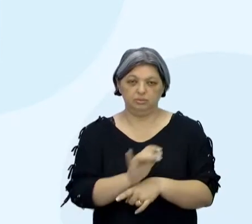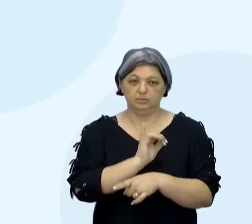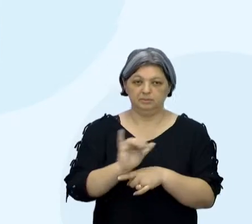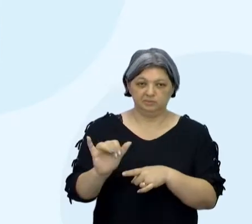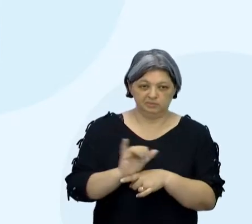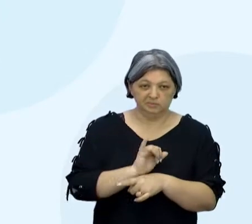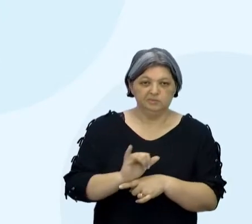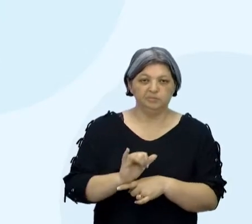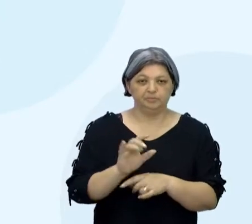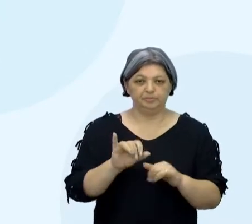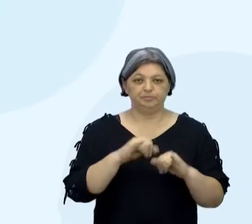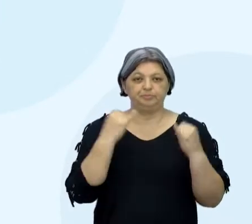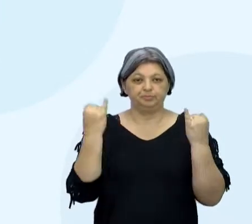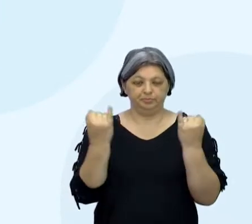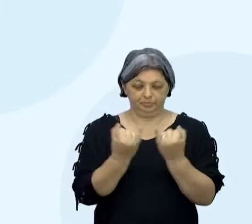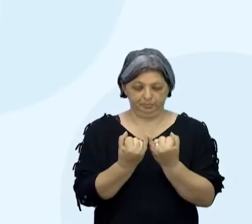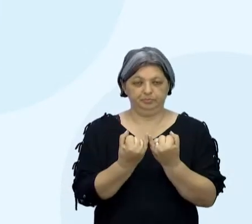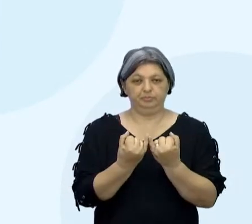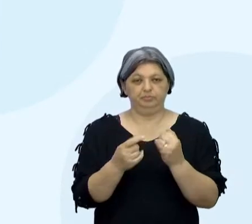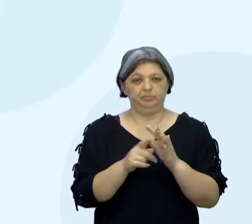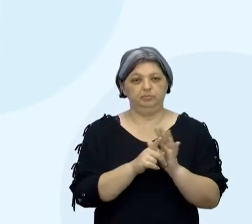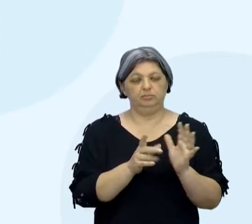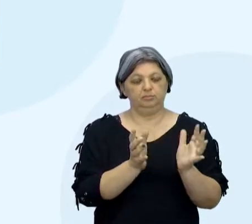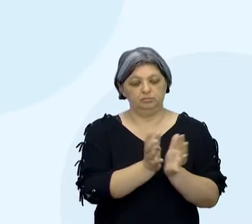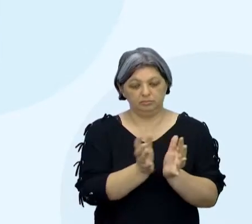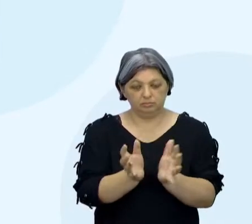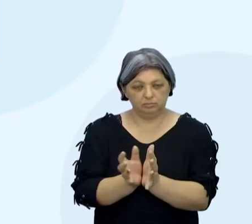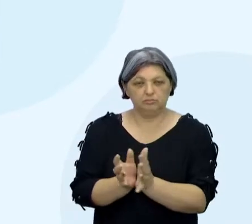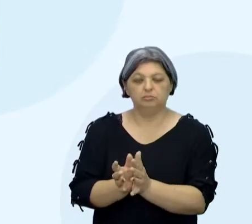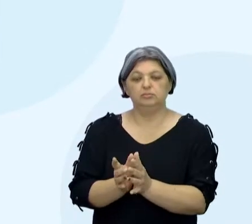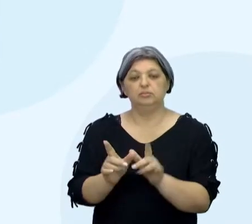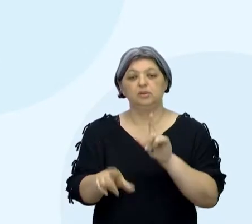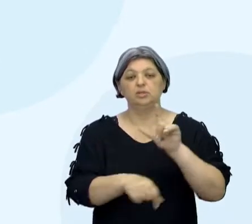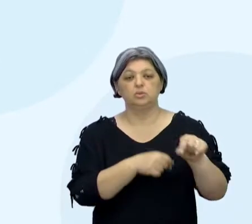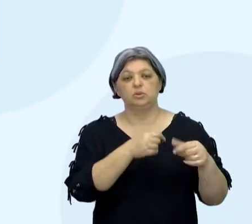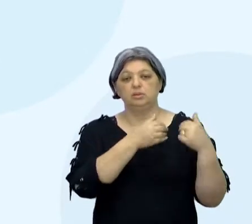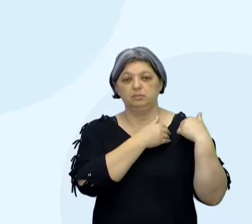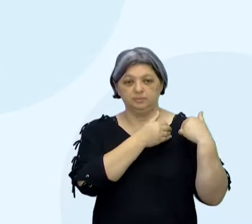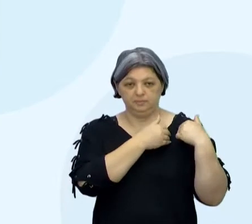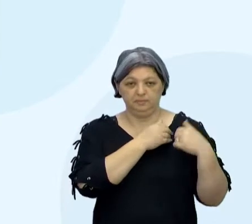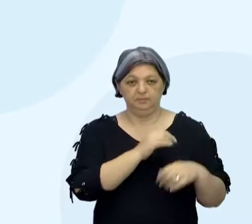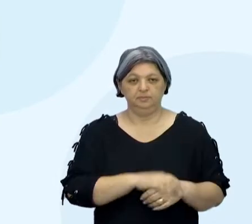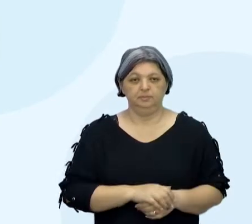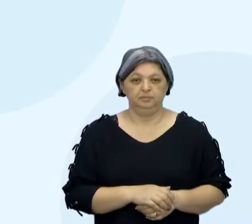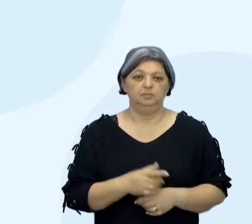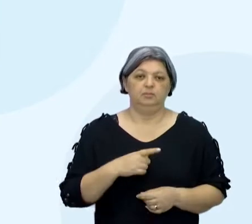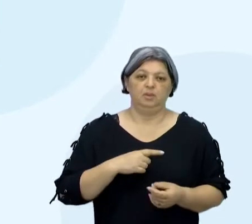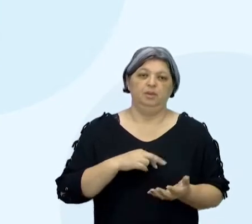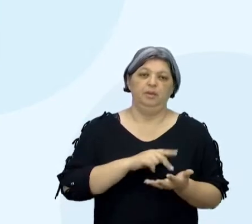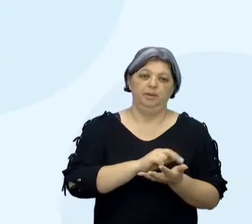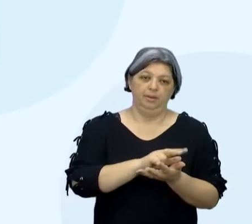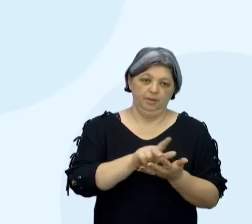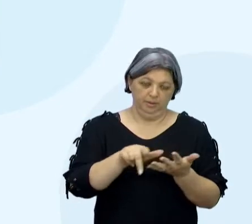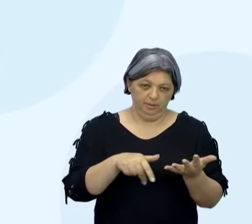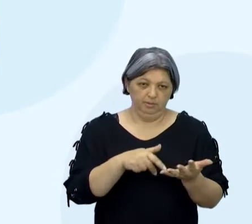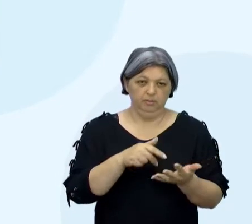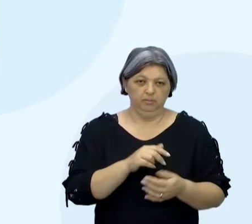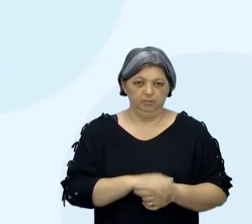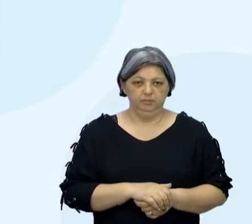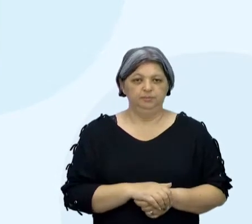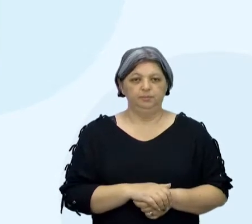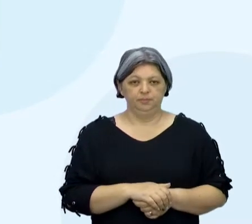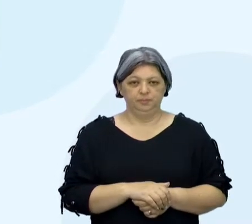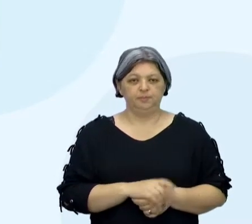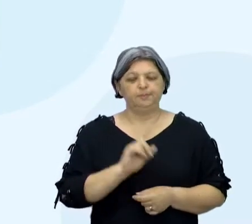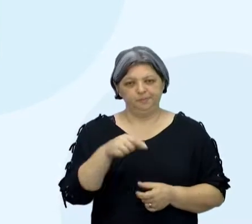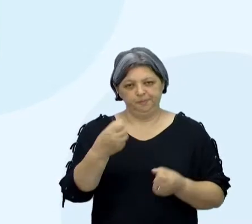Puerto Rico. Os jogadores jogam em turnos, escolhendo uma função. Aí tem essas diferentes funções aqui, que depois eu vou mostrar as